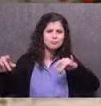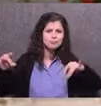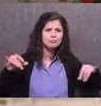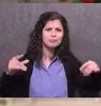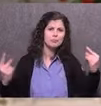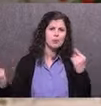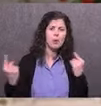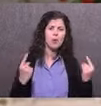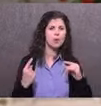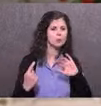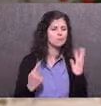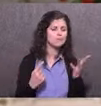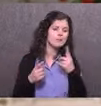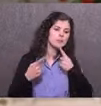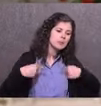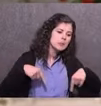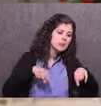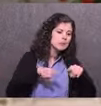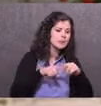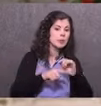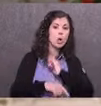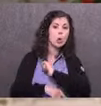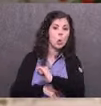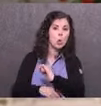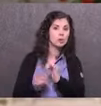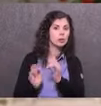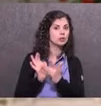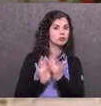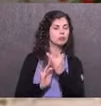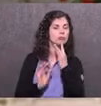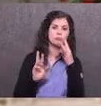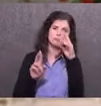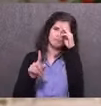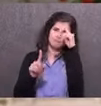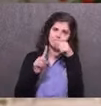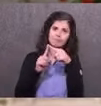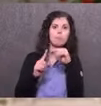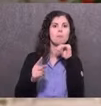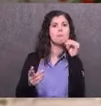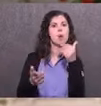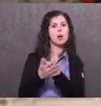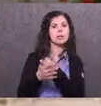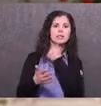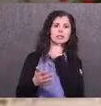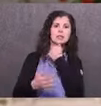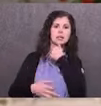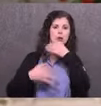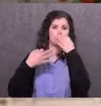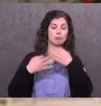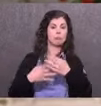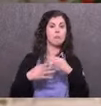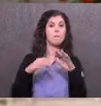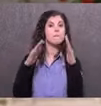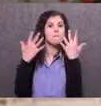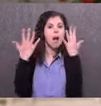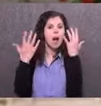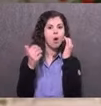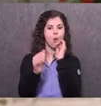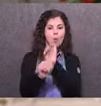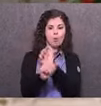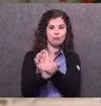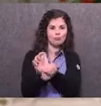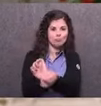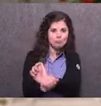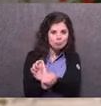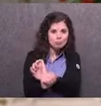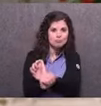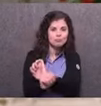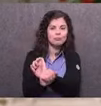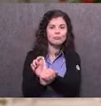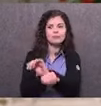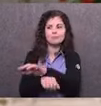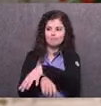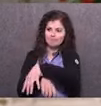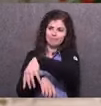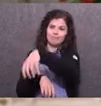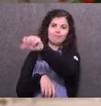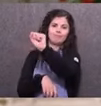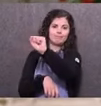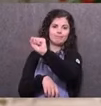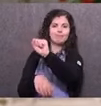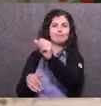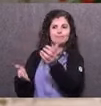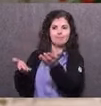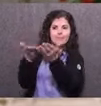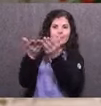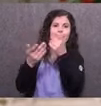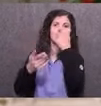Jesus para lhe darem a morte. Depois de lhe atarem as mãos, levaram-no e entregaram-no ao